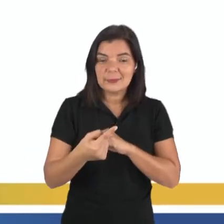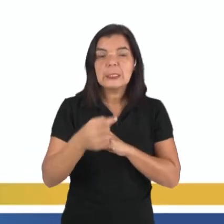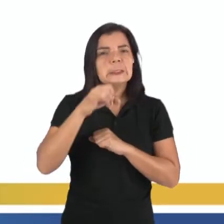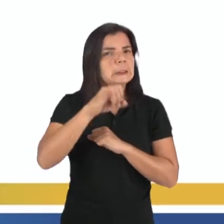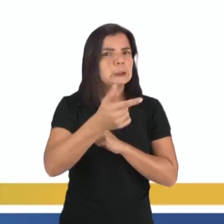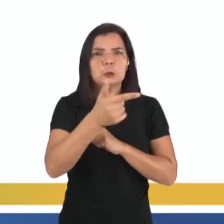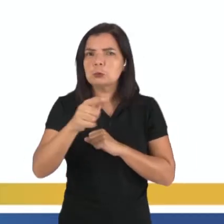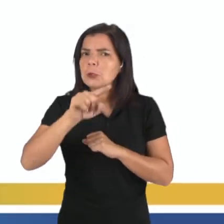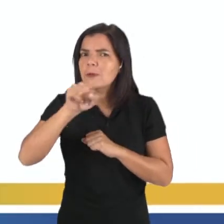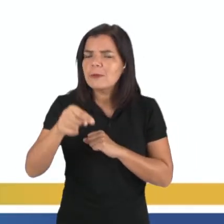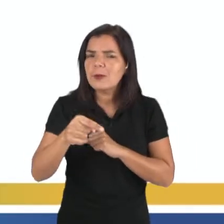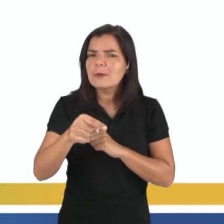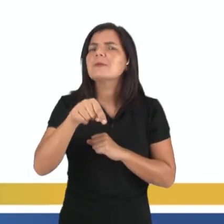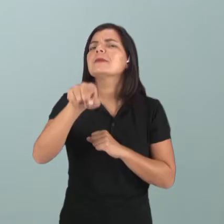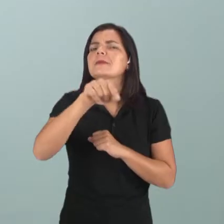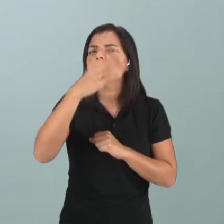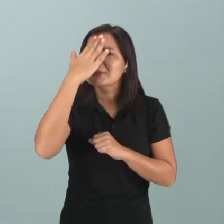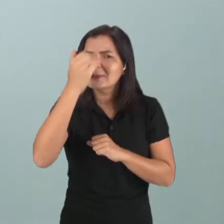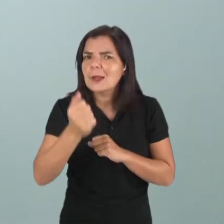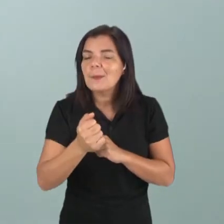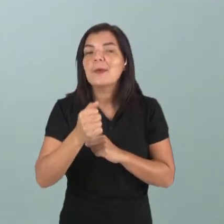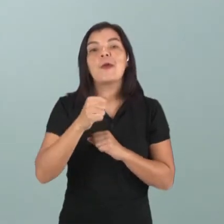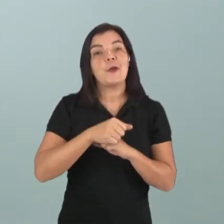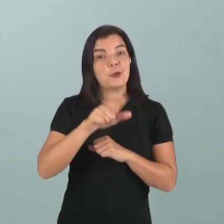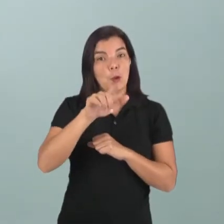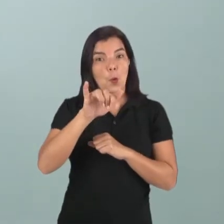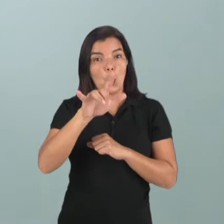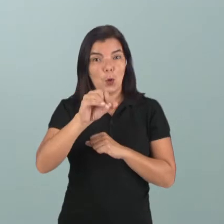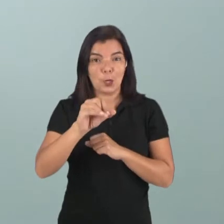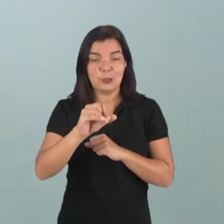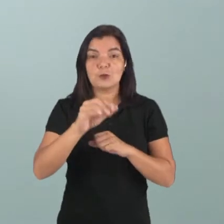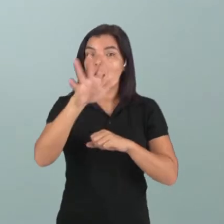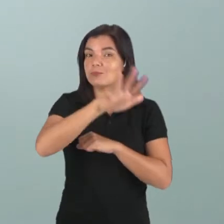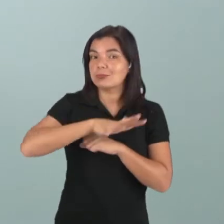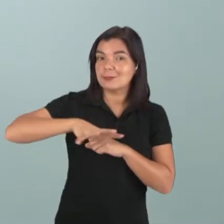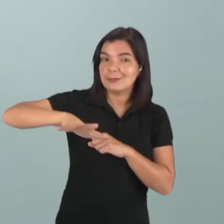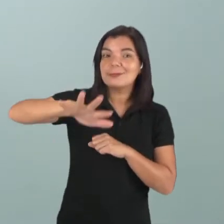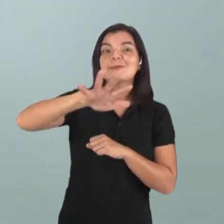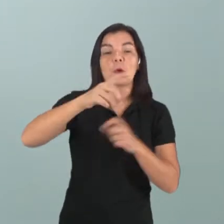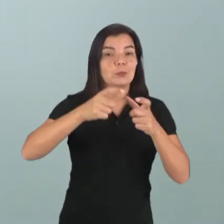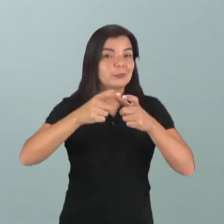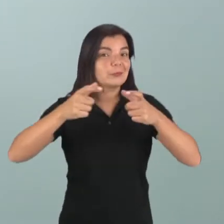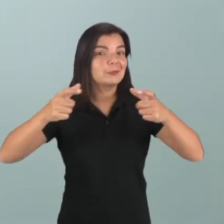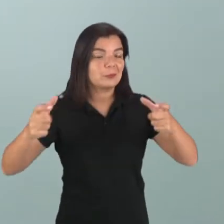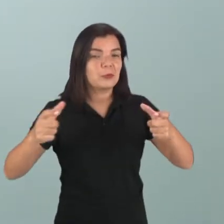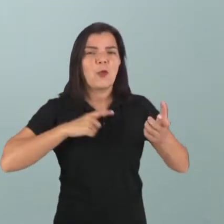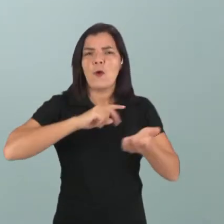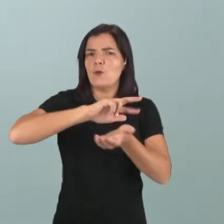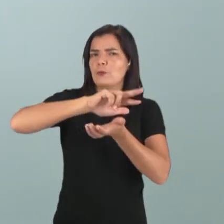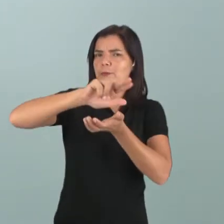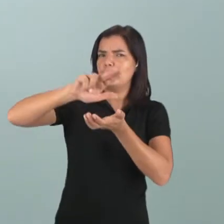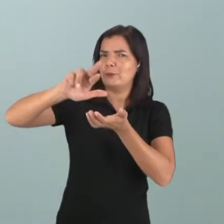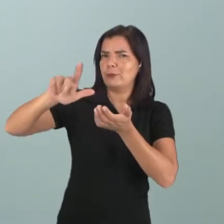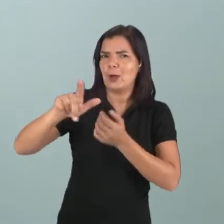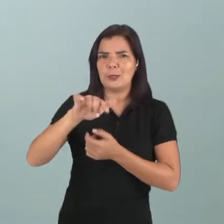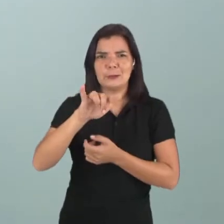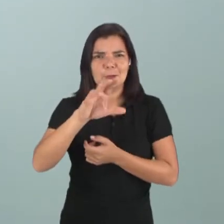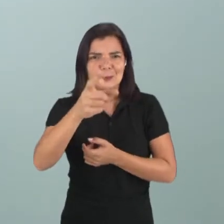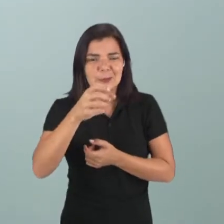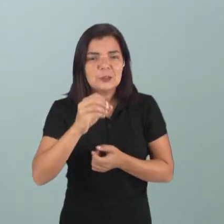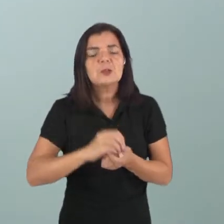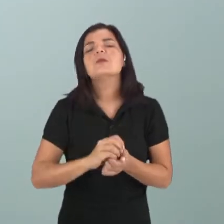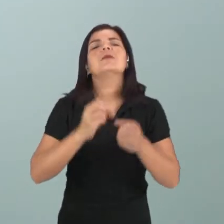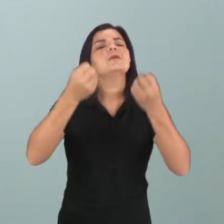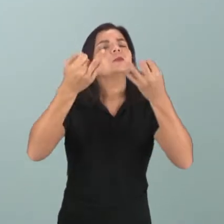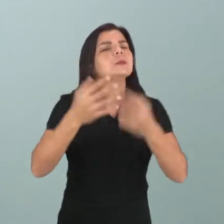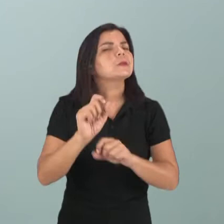não tem vírgula, o que é que você já sabe? Que o lixo é um termo muito genérico, ele é muito amplo, existe muito lixo. Então, do